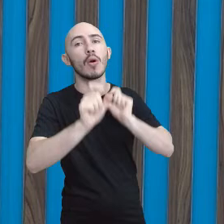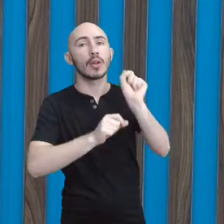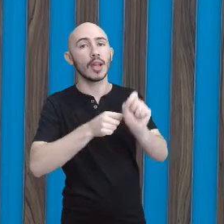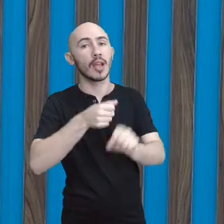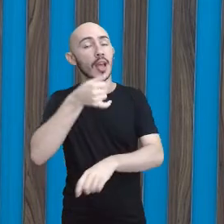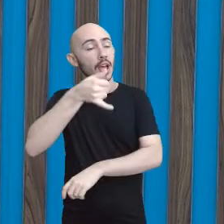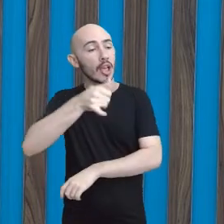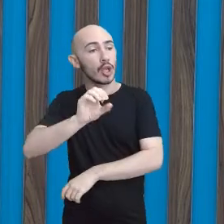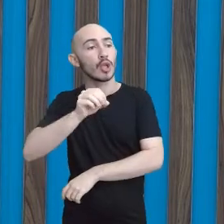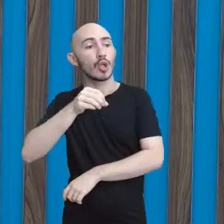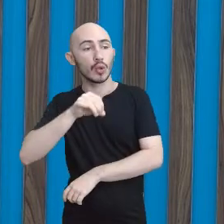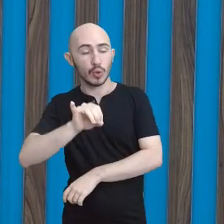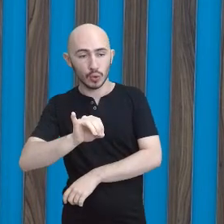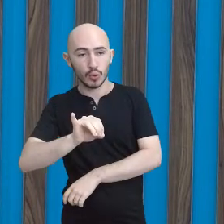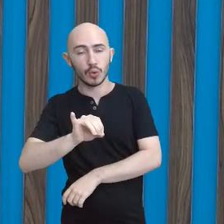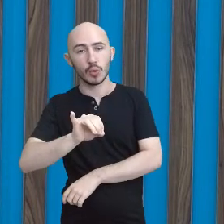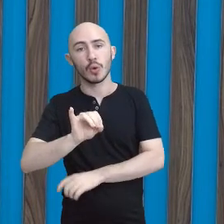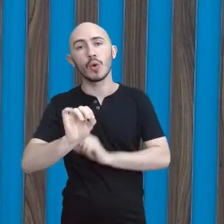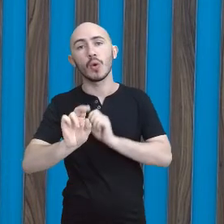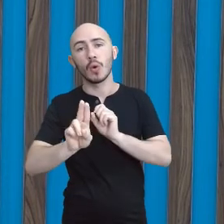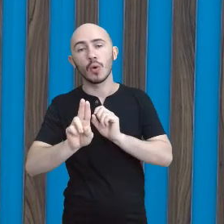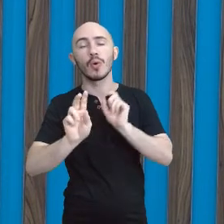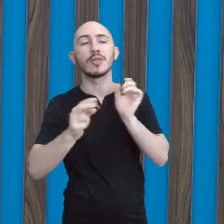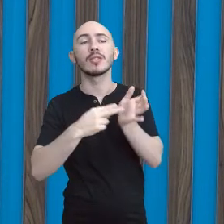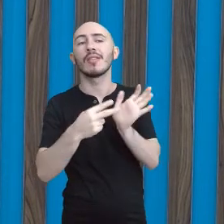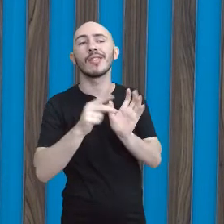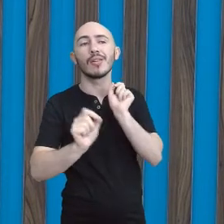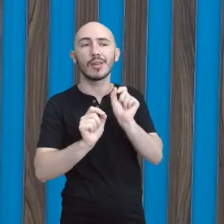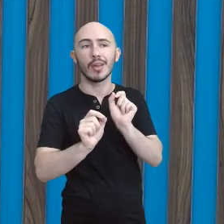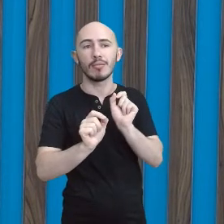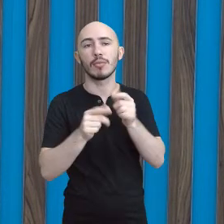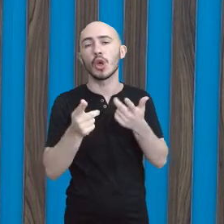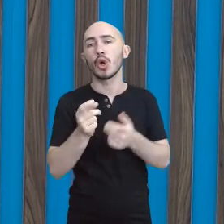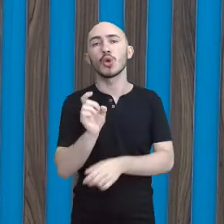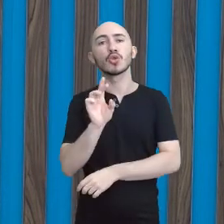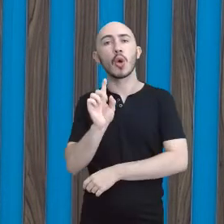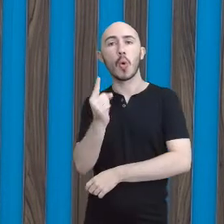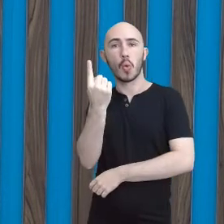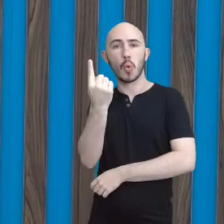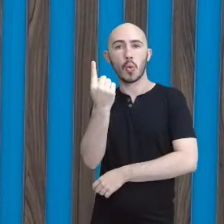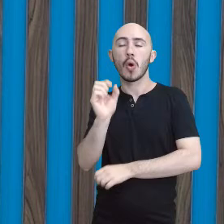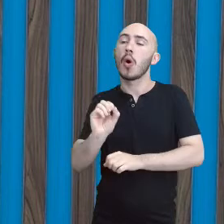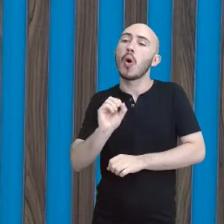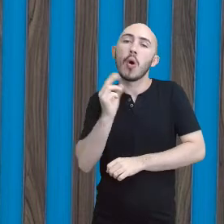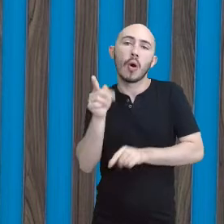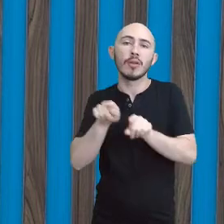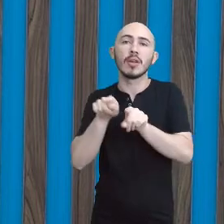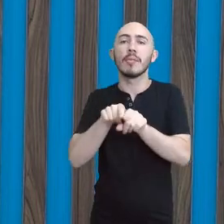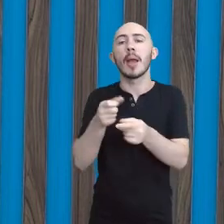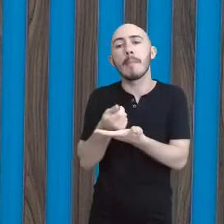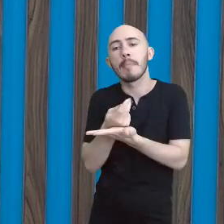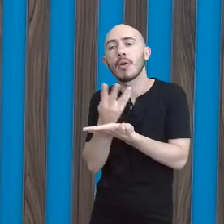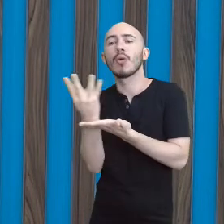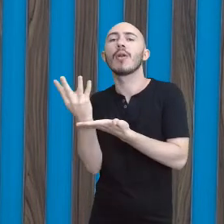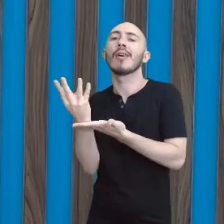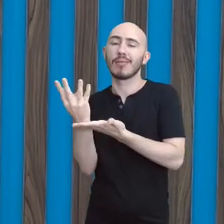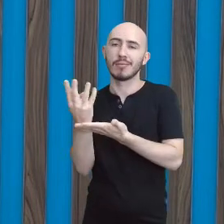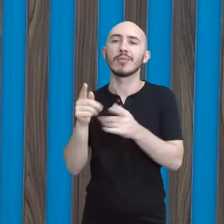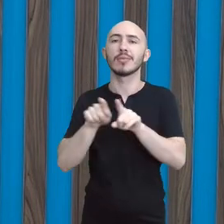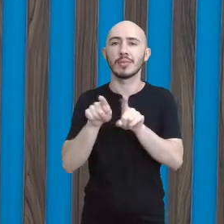ele tanto é singular como plural. Ou seja, ali no nosso slide ali, era para ter um aspas,